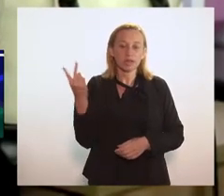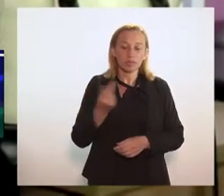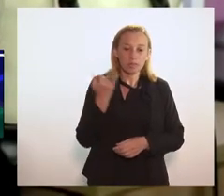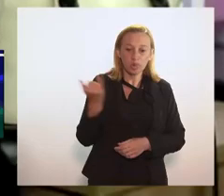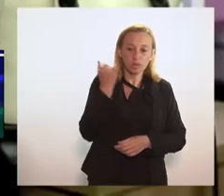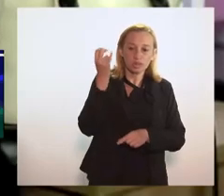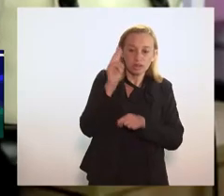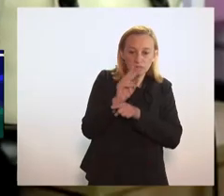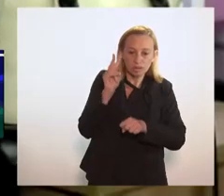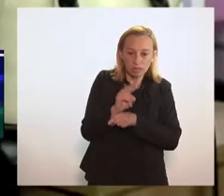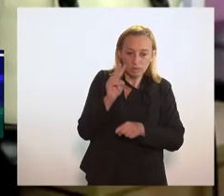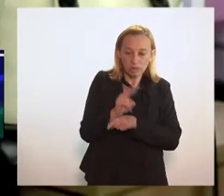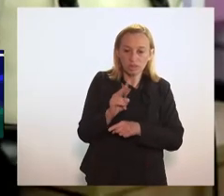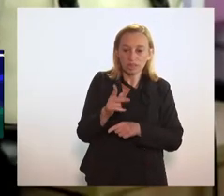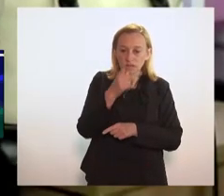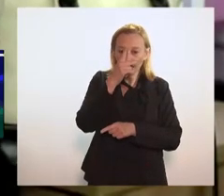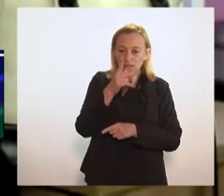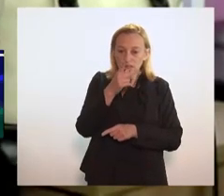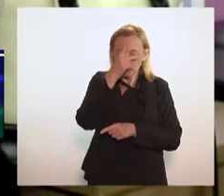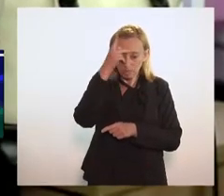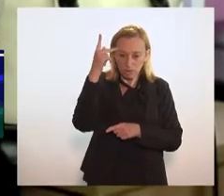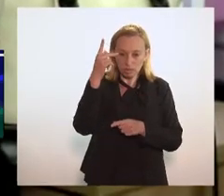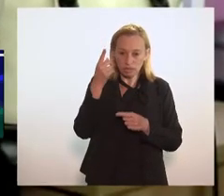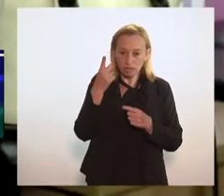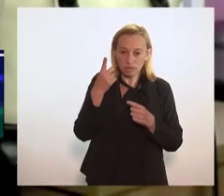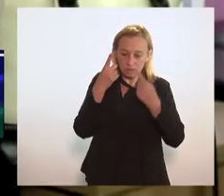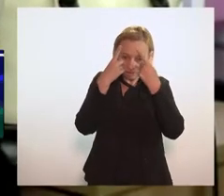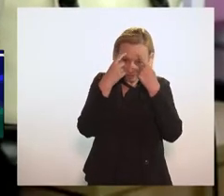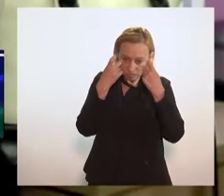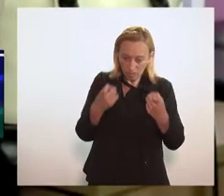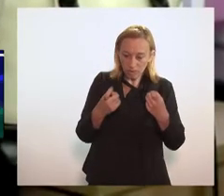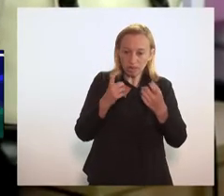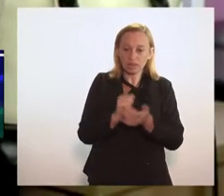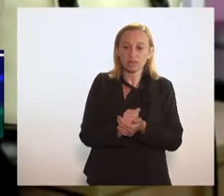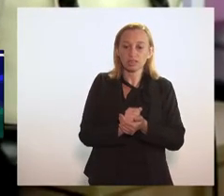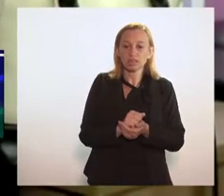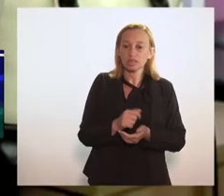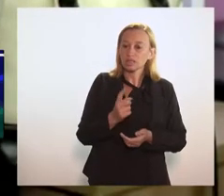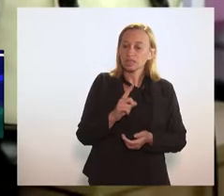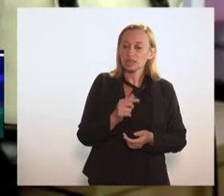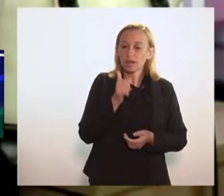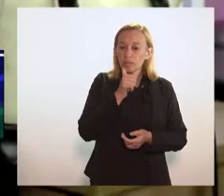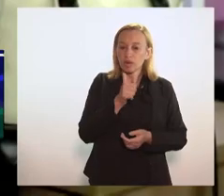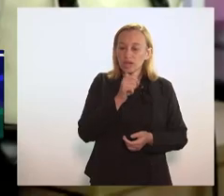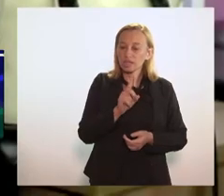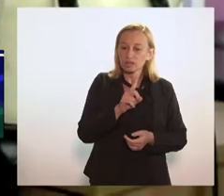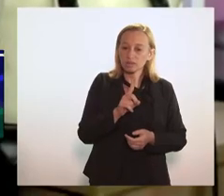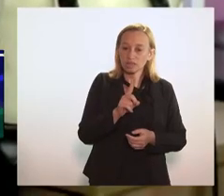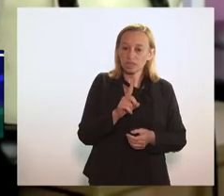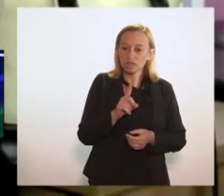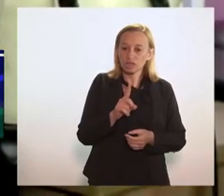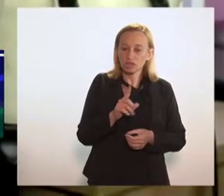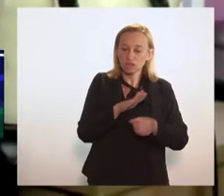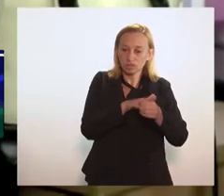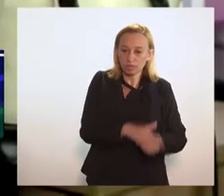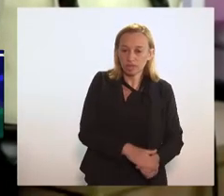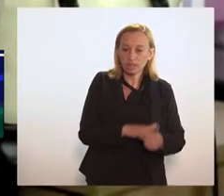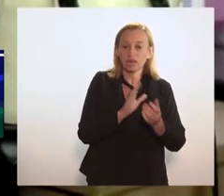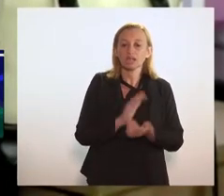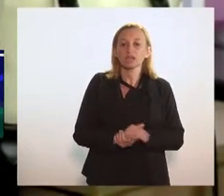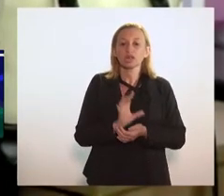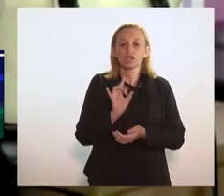desses agressores, para que essas mulheres não sejam revitimadas, né? Porque enquanto só a